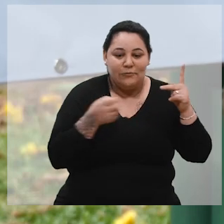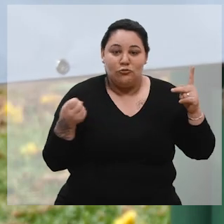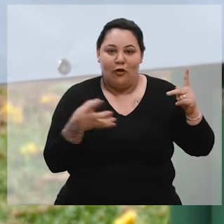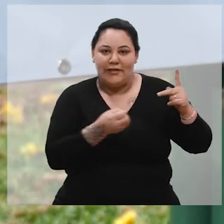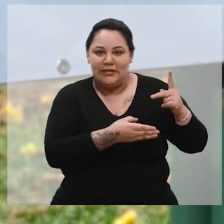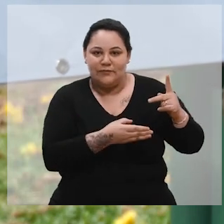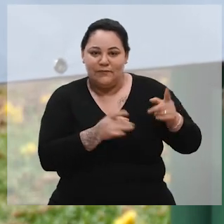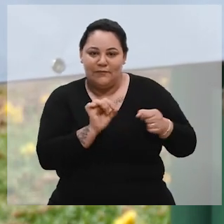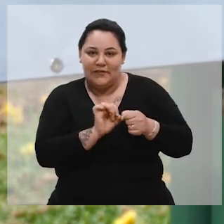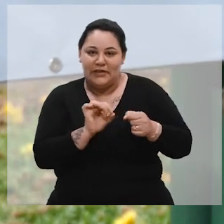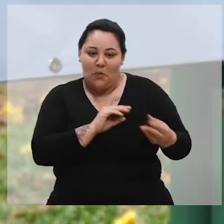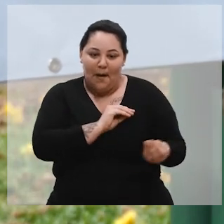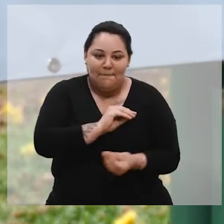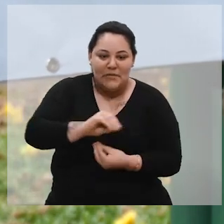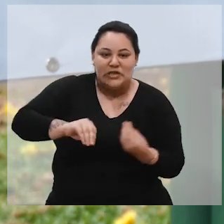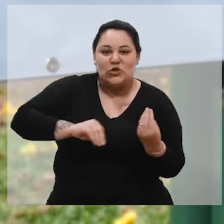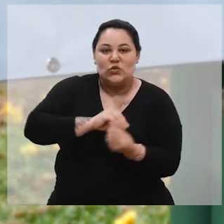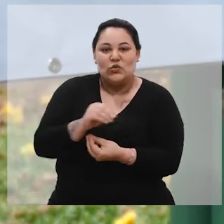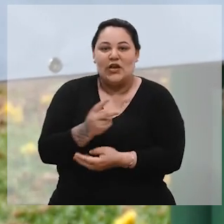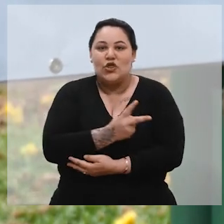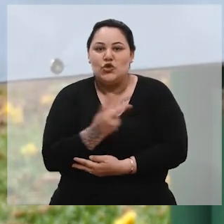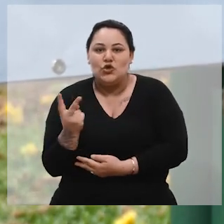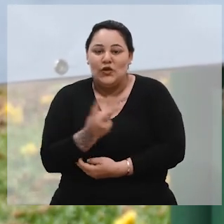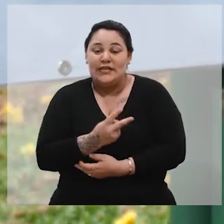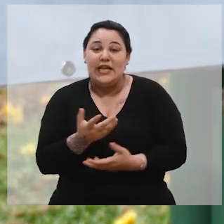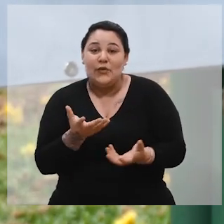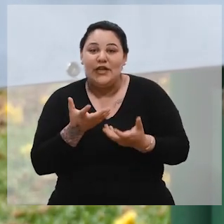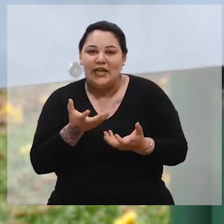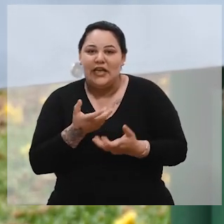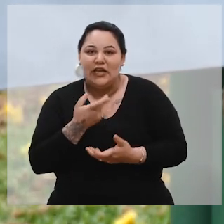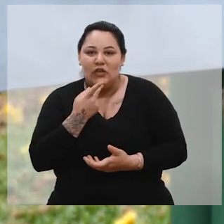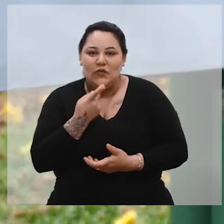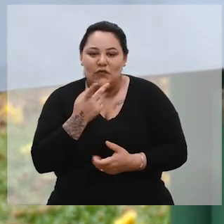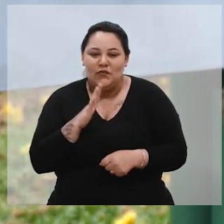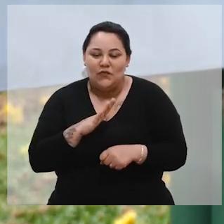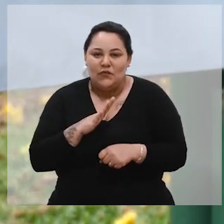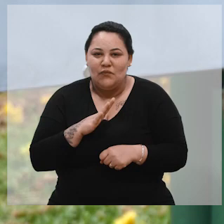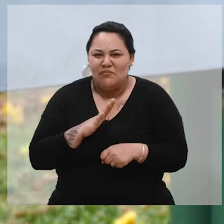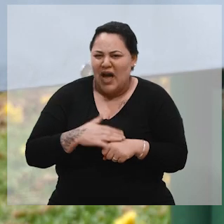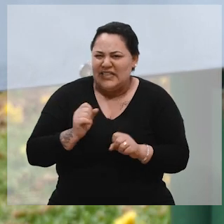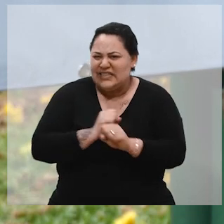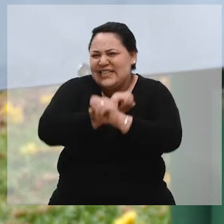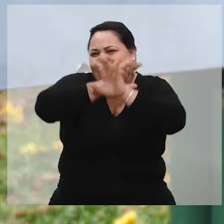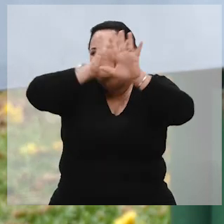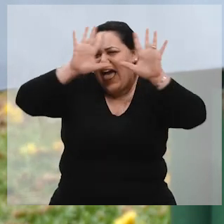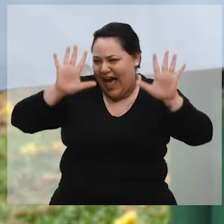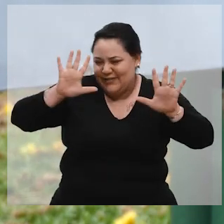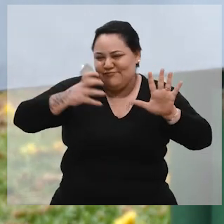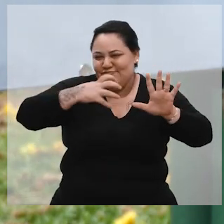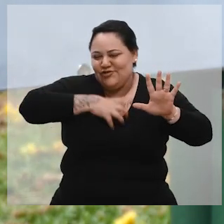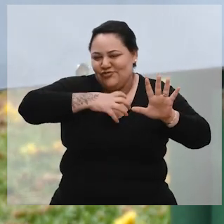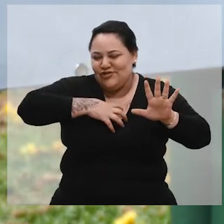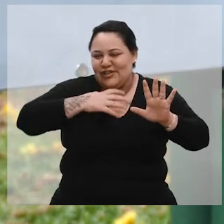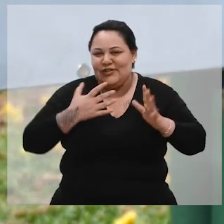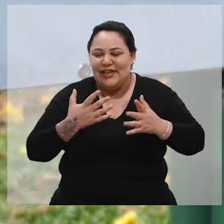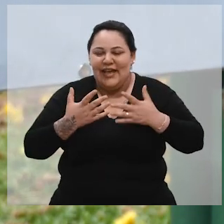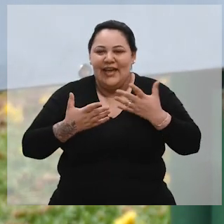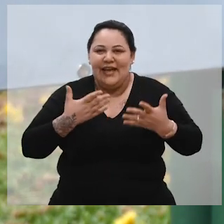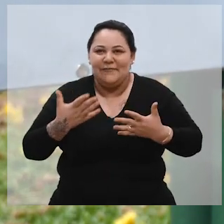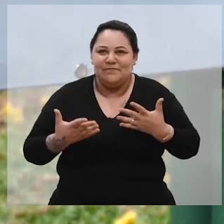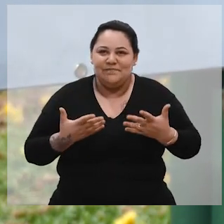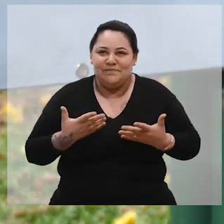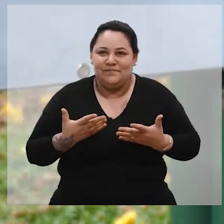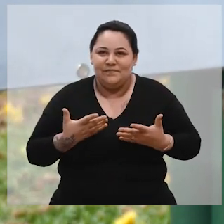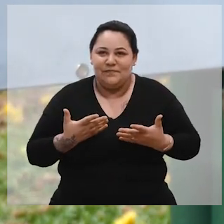inovador, tentando fazer uma mescla. E eu gostaria que tu ampliasses um pouco, de uma forma ampliar, mas ainda em